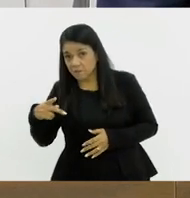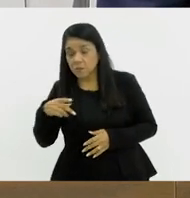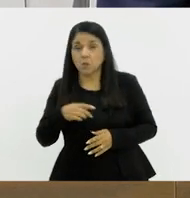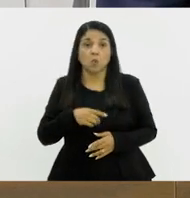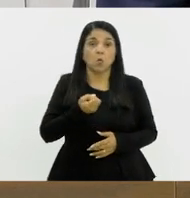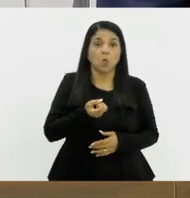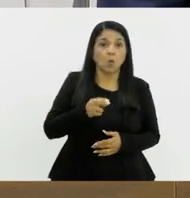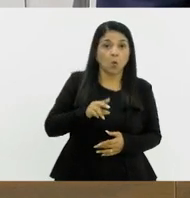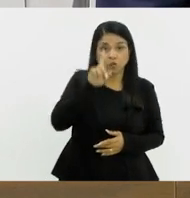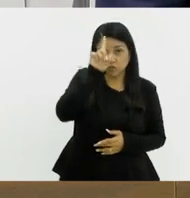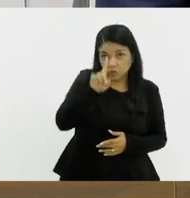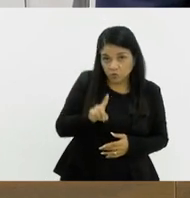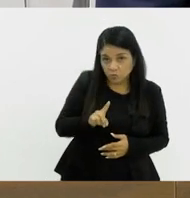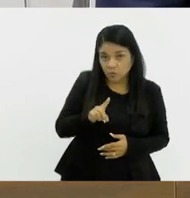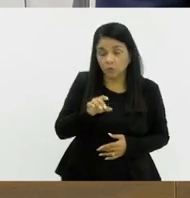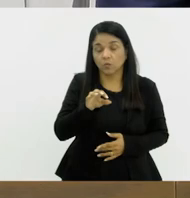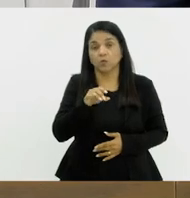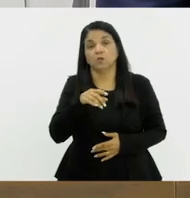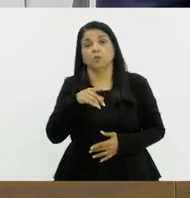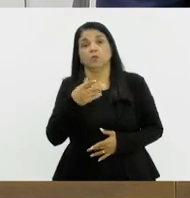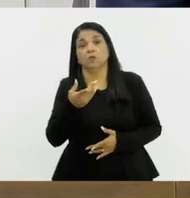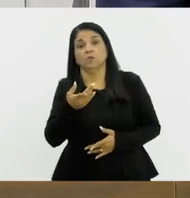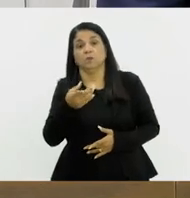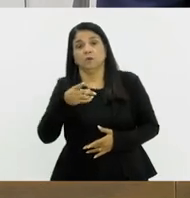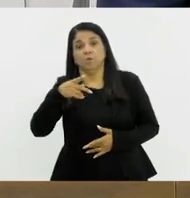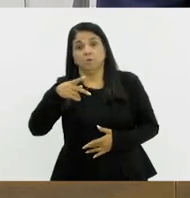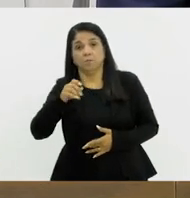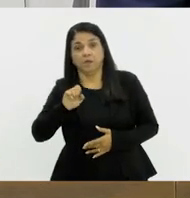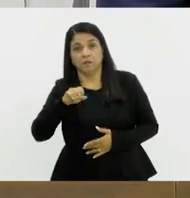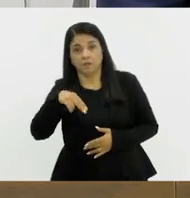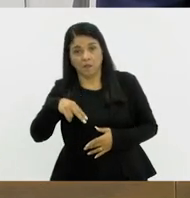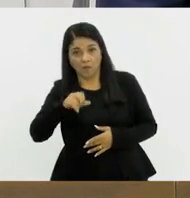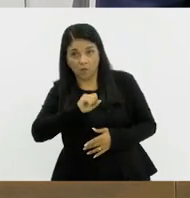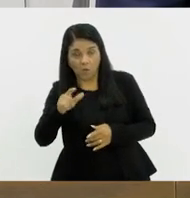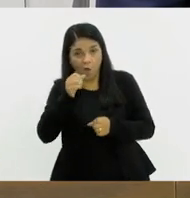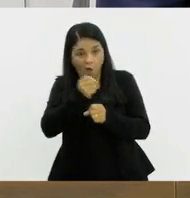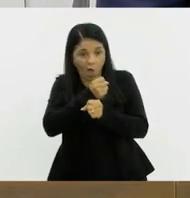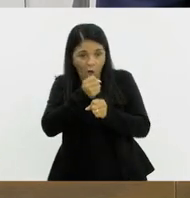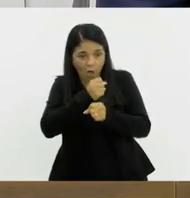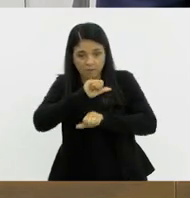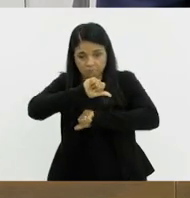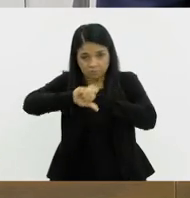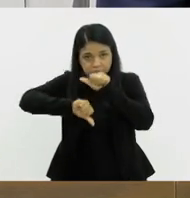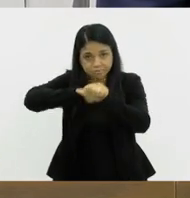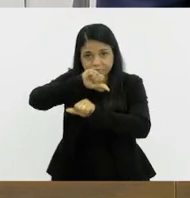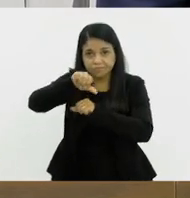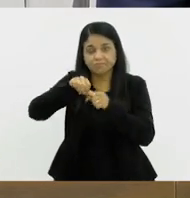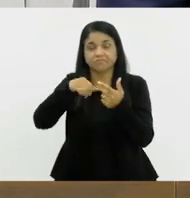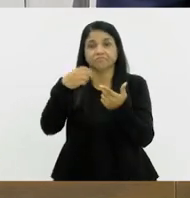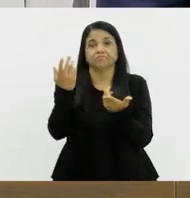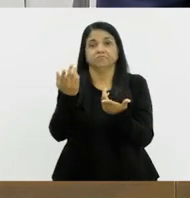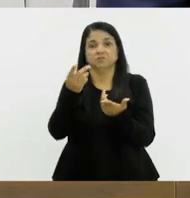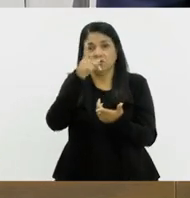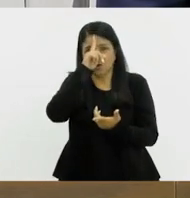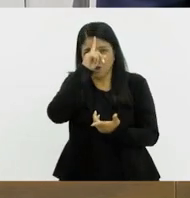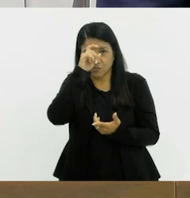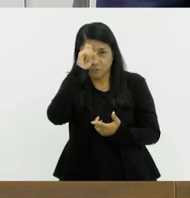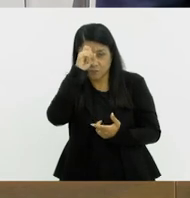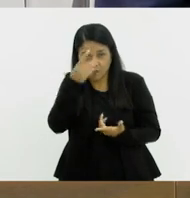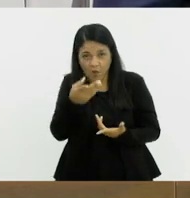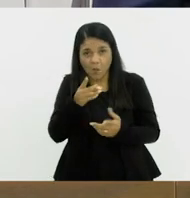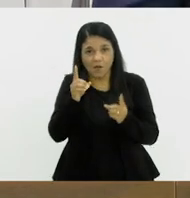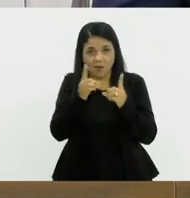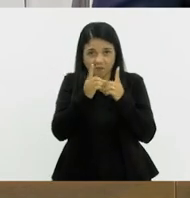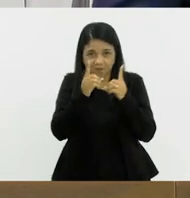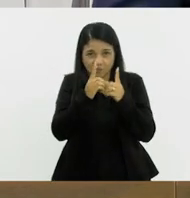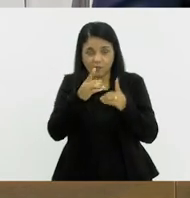penal que vai fazer a obra de adaptação e transformar aquilo num hospital de baixa complexidade para atendimento à